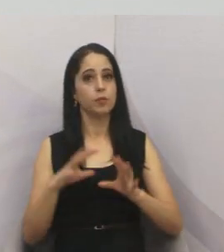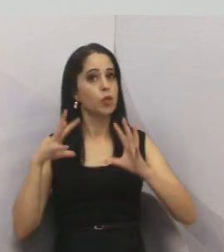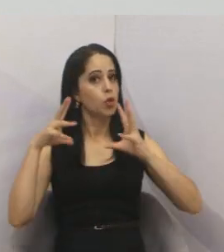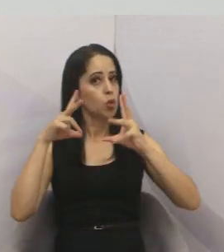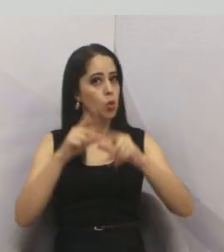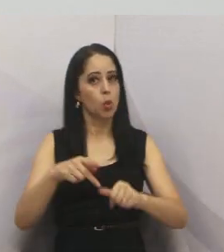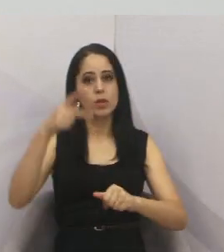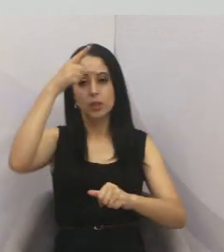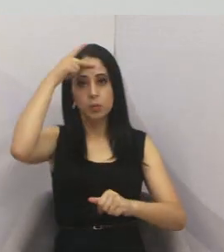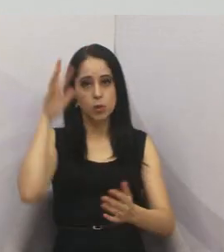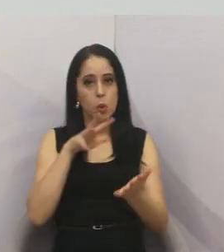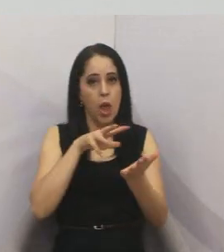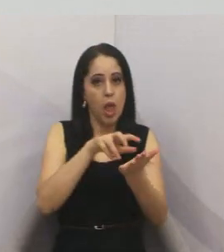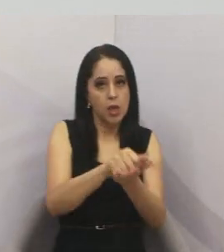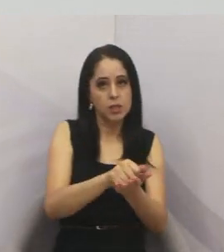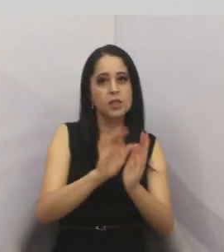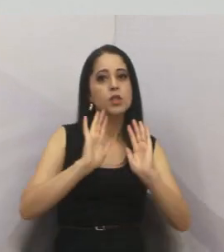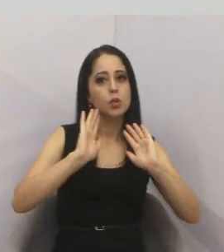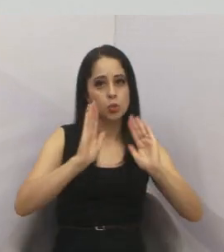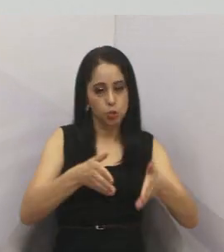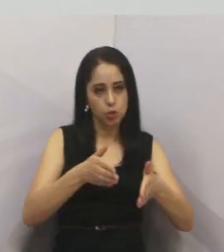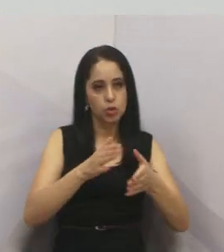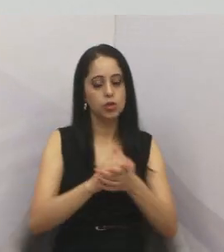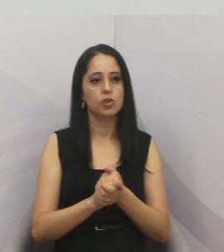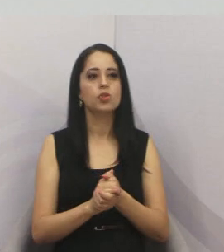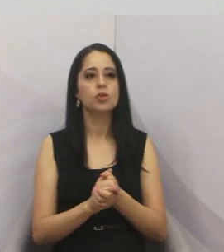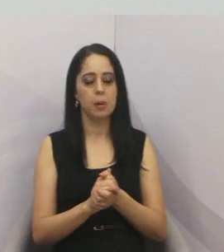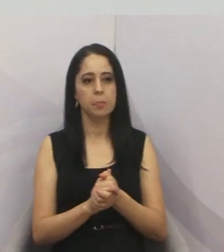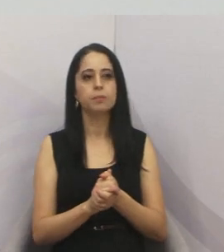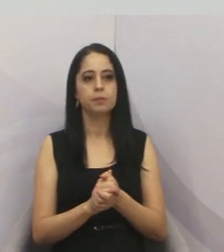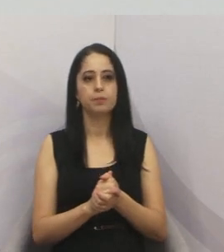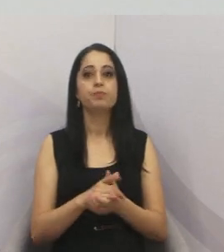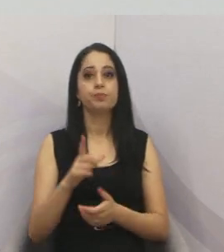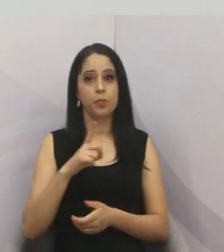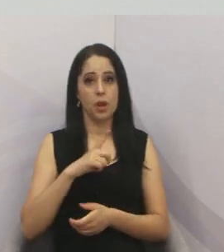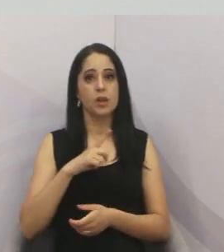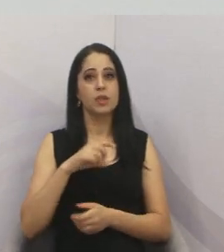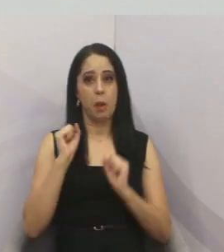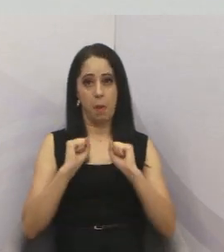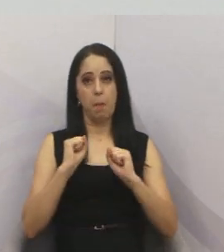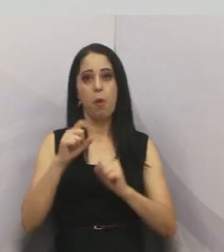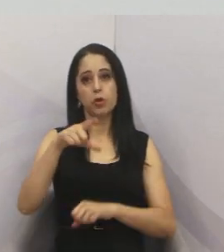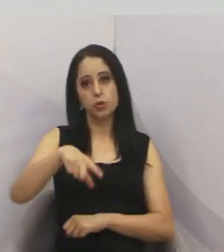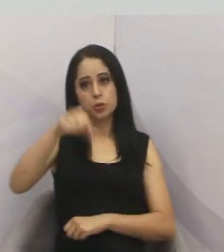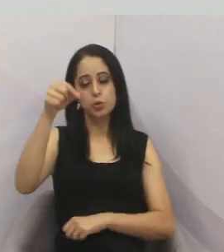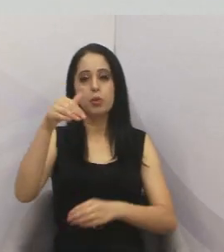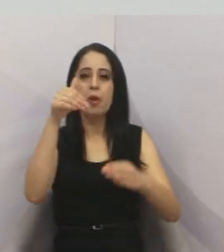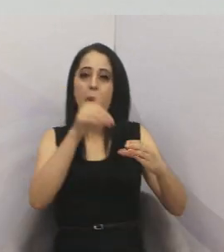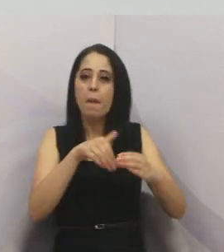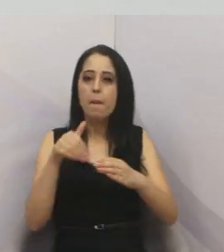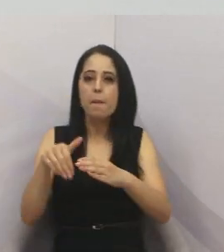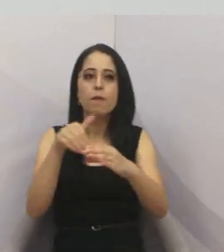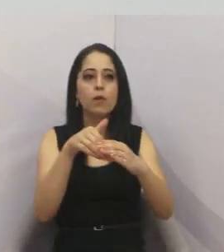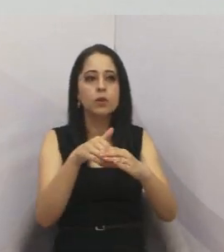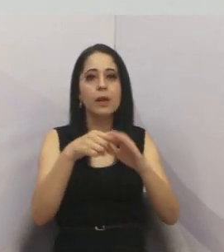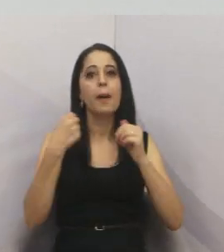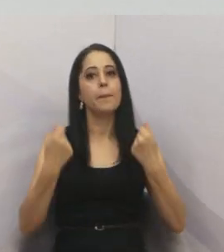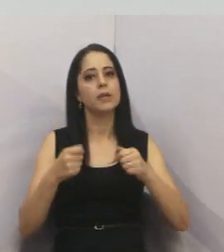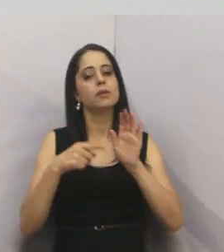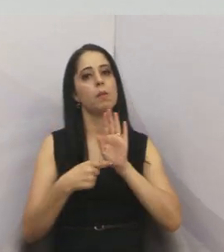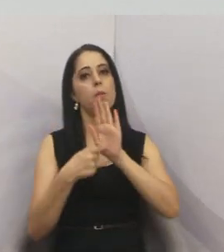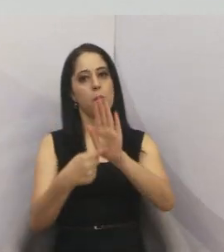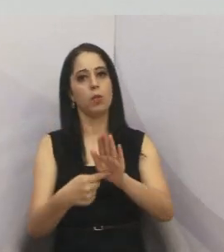eleitores inscritos no município de Jacareí tiveram a opção de votar na eleição, bastando apresentar